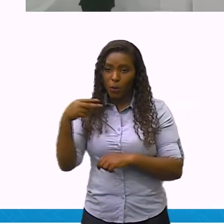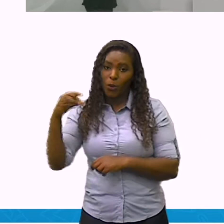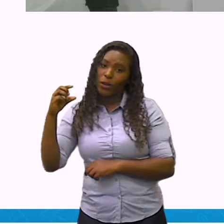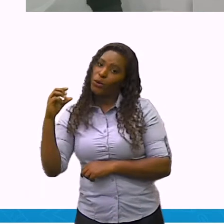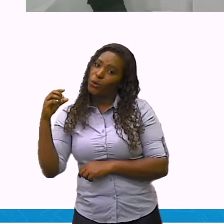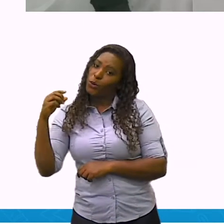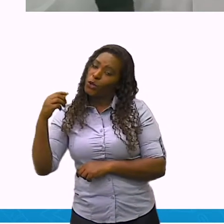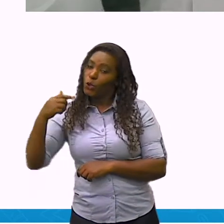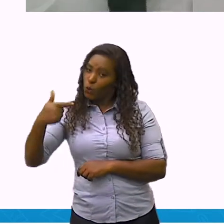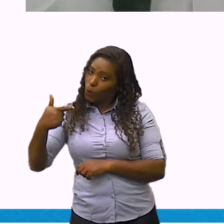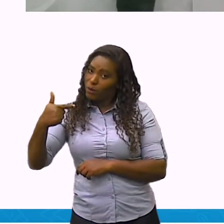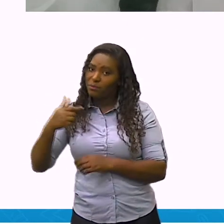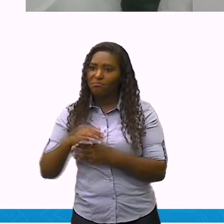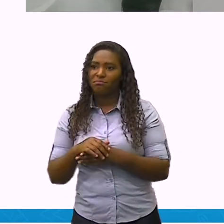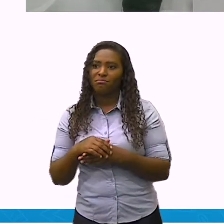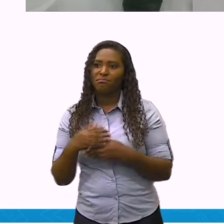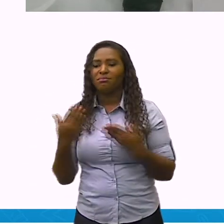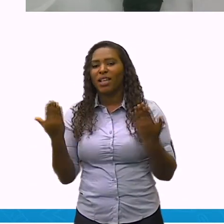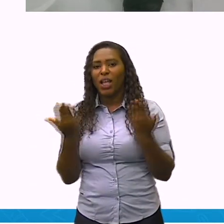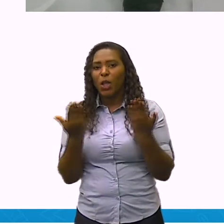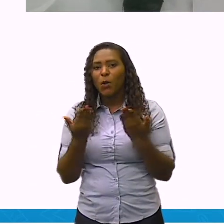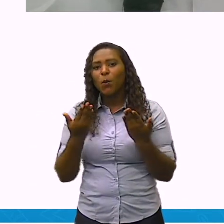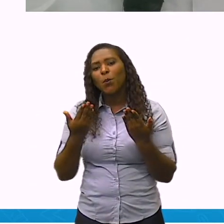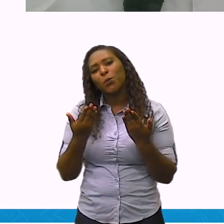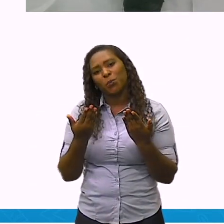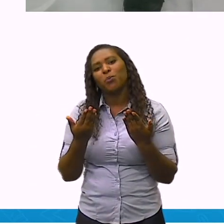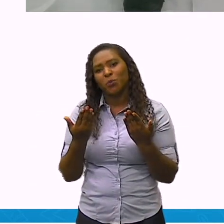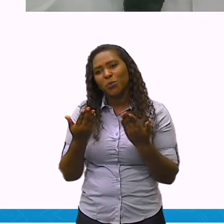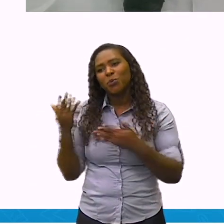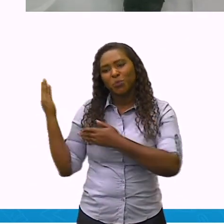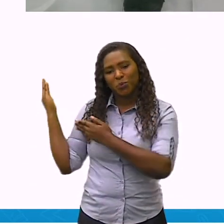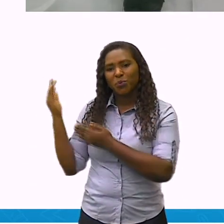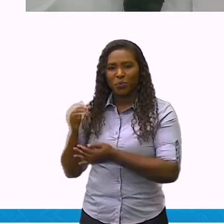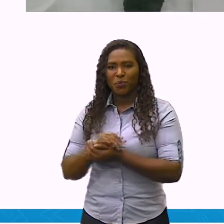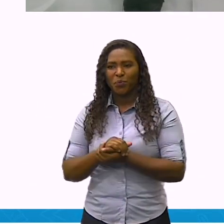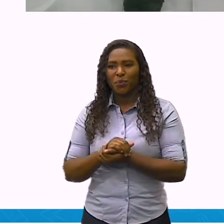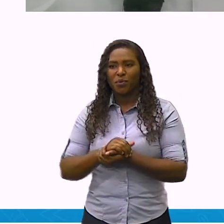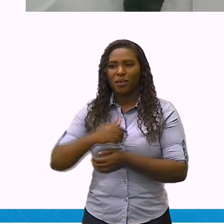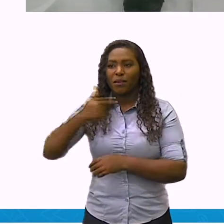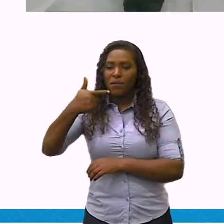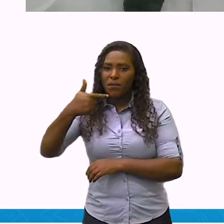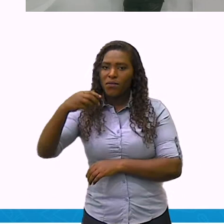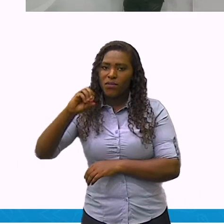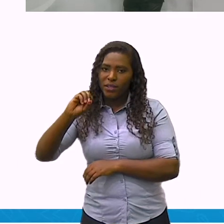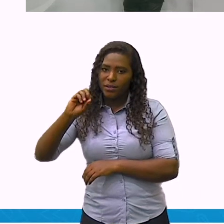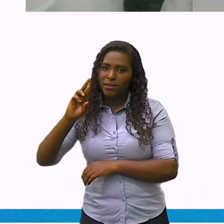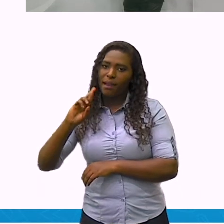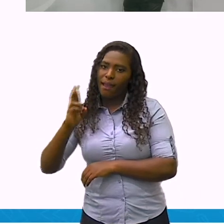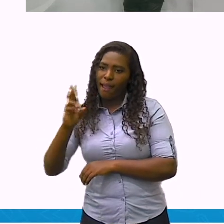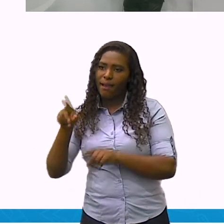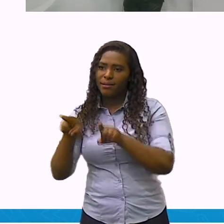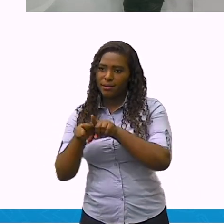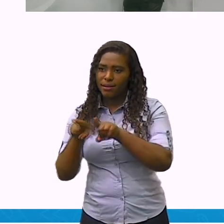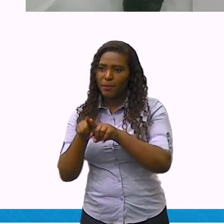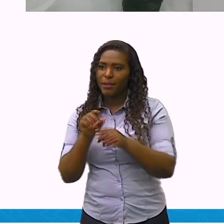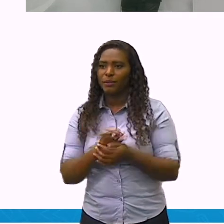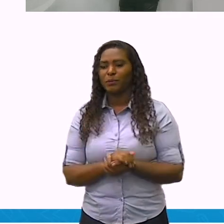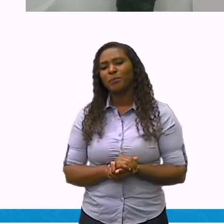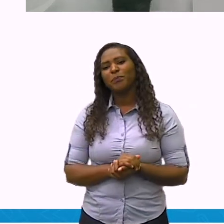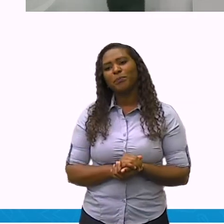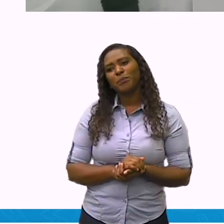também a R$ 20. Vamos colocar aqui o sinalzinho do